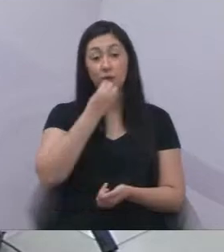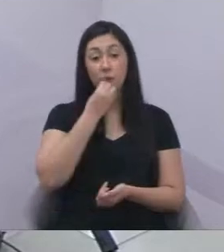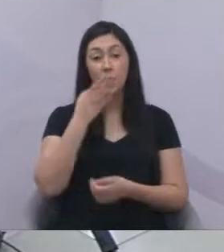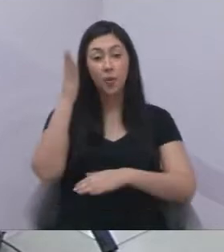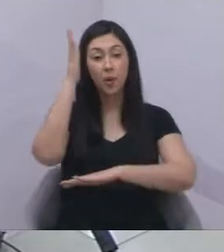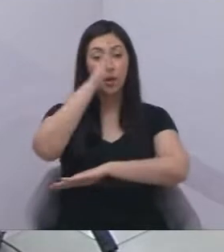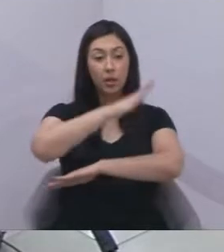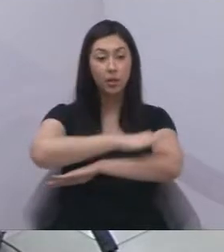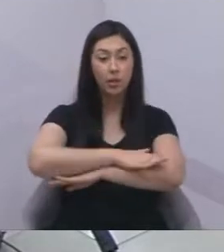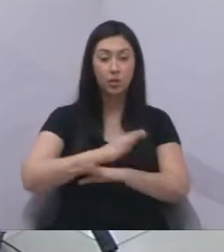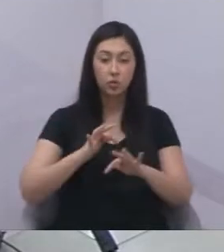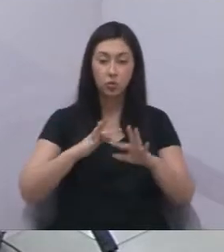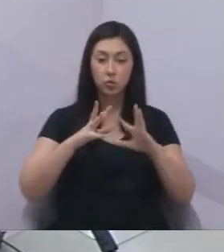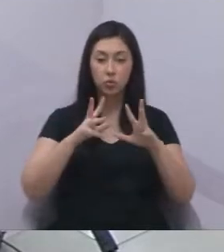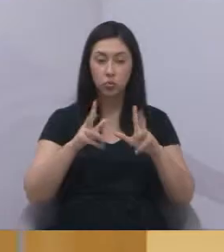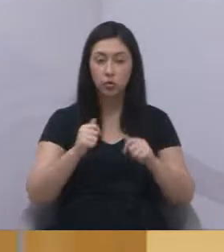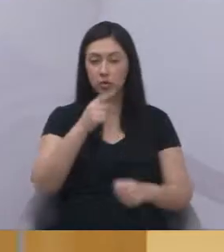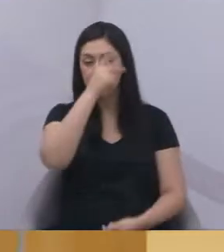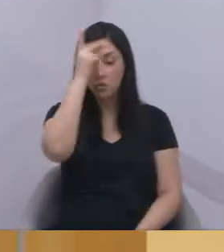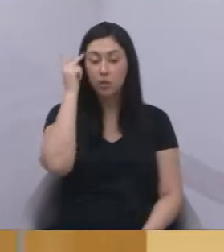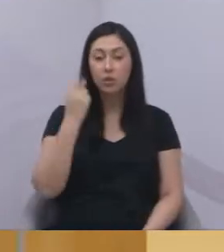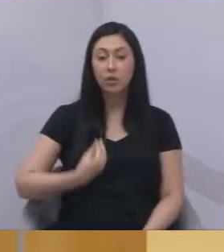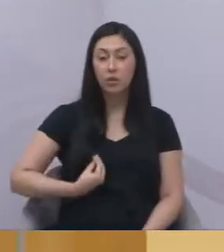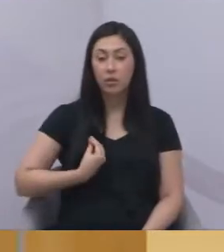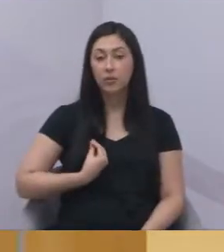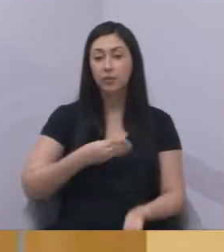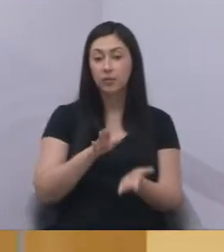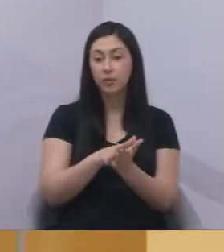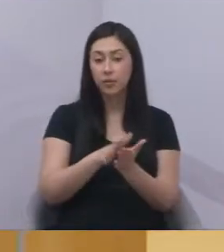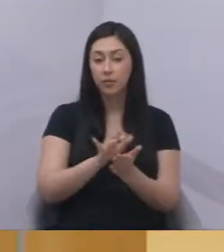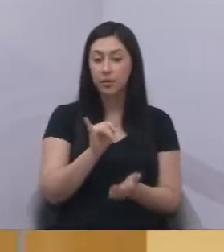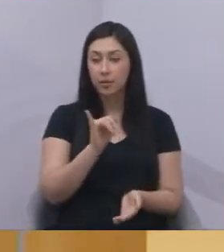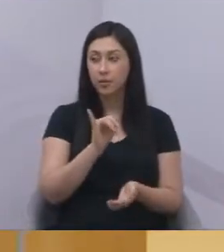Boa tarde a todos, moradores da cidade de Jacareí,